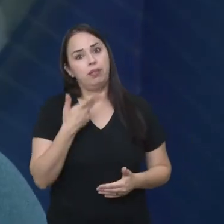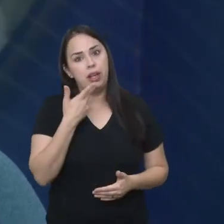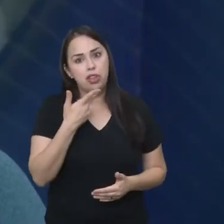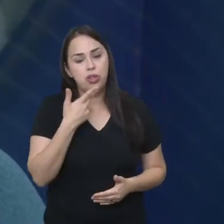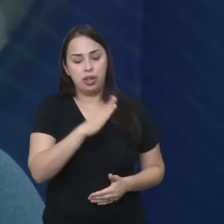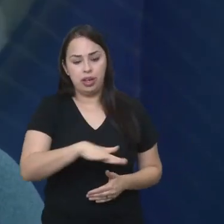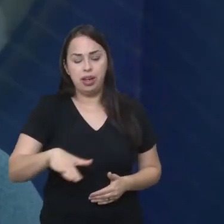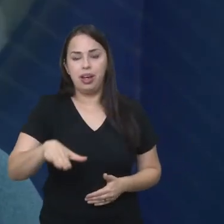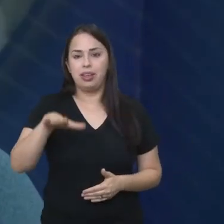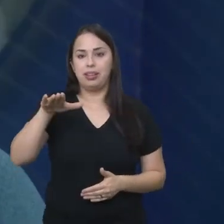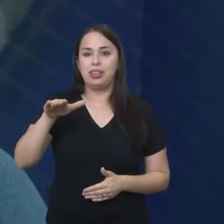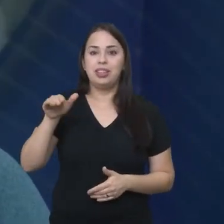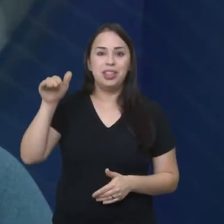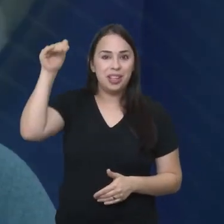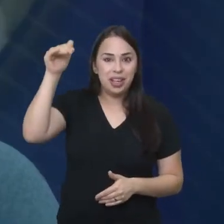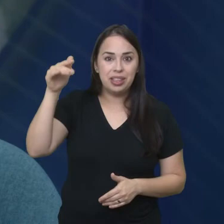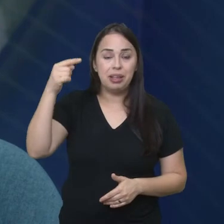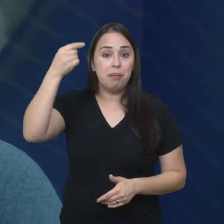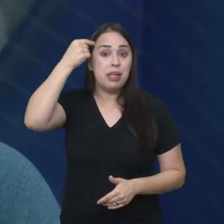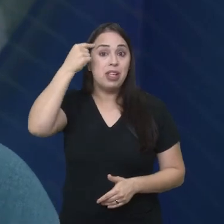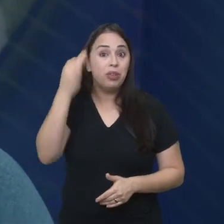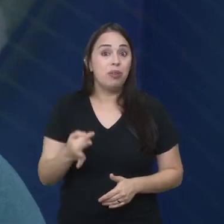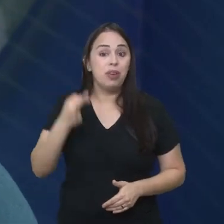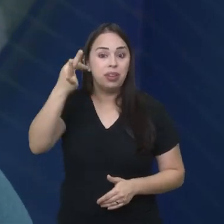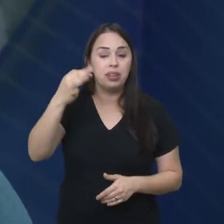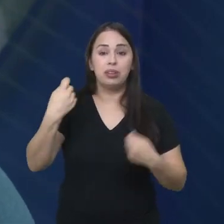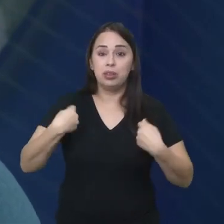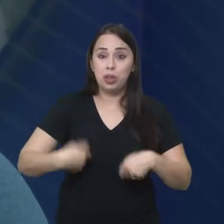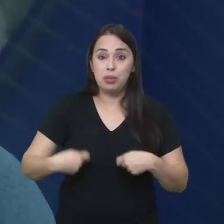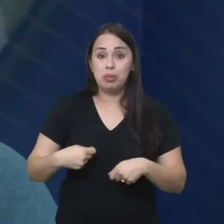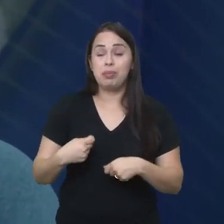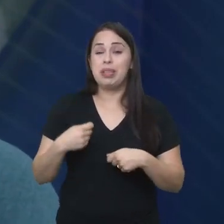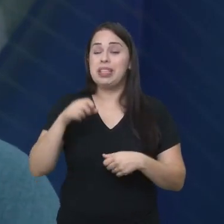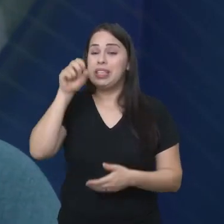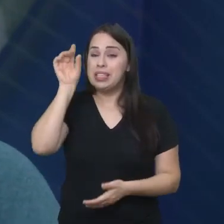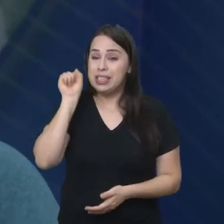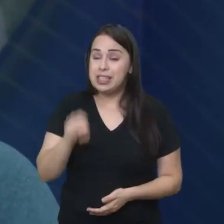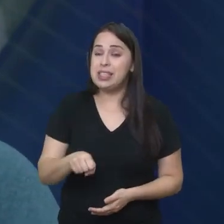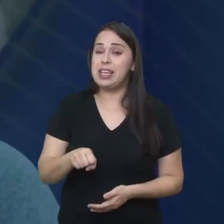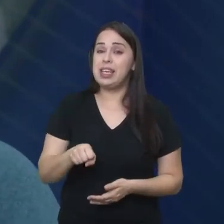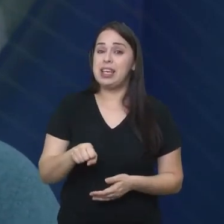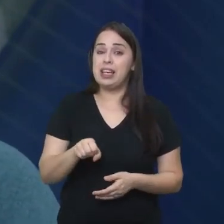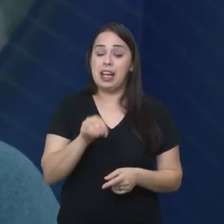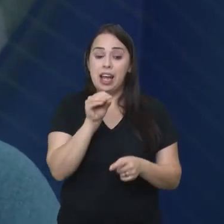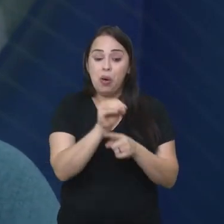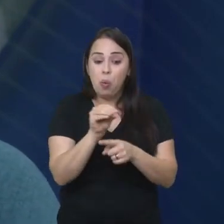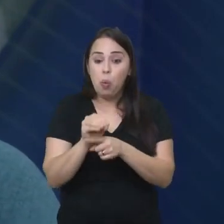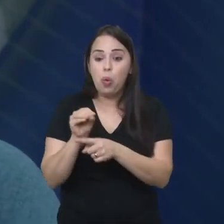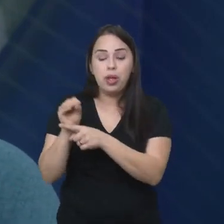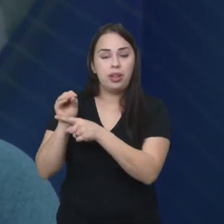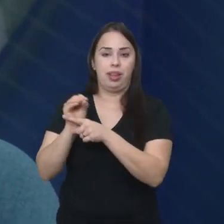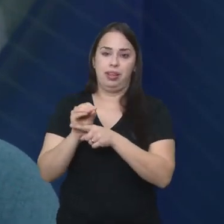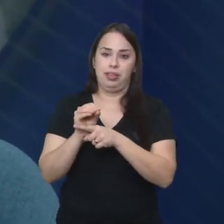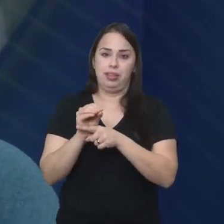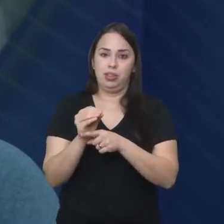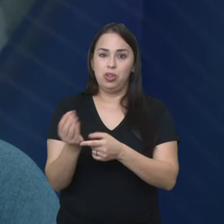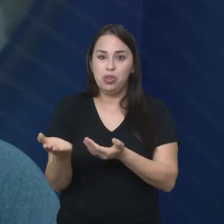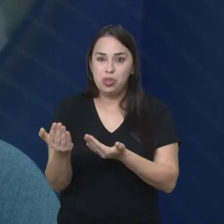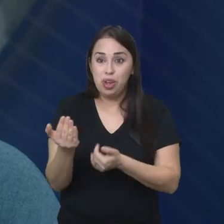gente precisa, sim, de fato, garantir a integridade dessas crianças, Sim, desses jovens, desses futuros adultos. Que nem